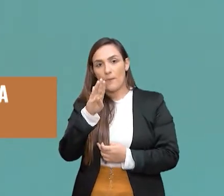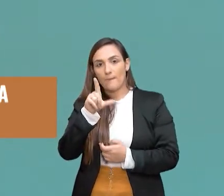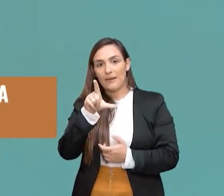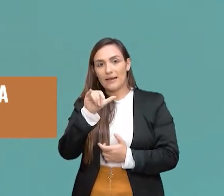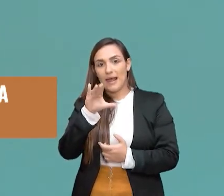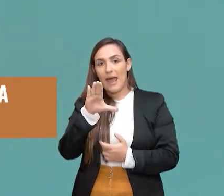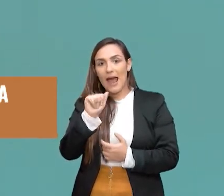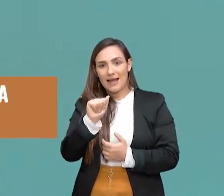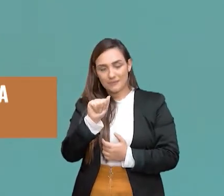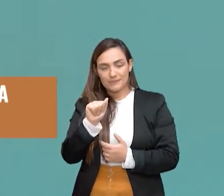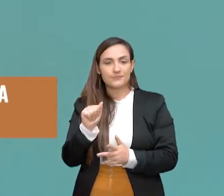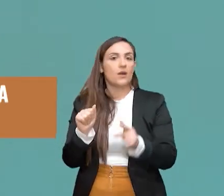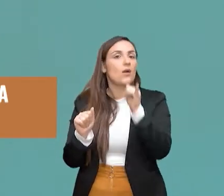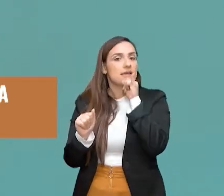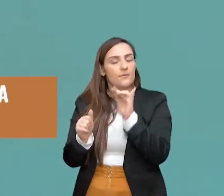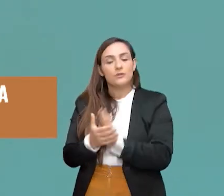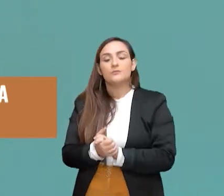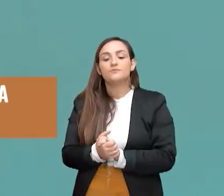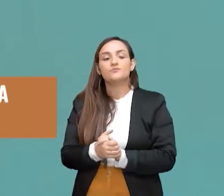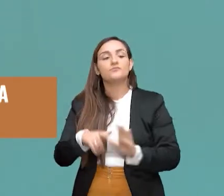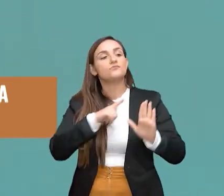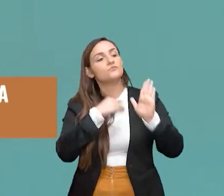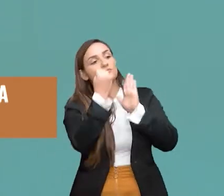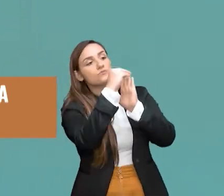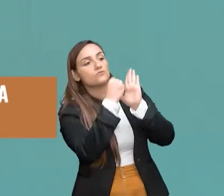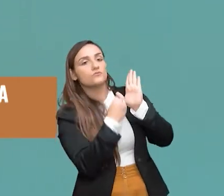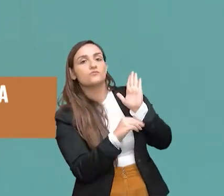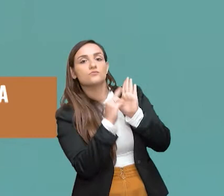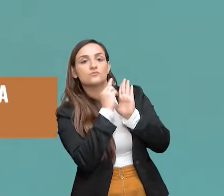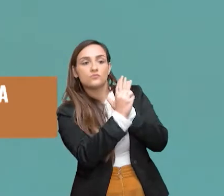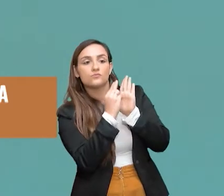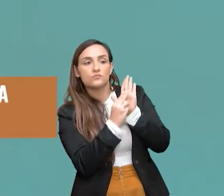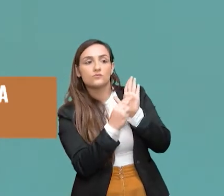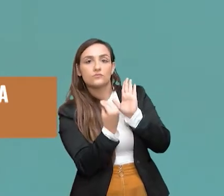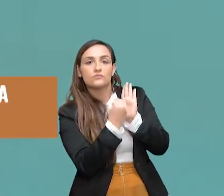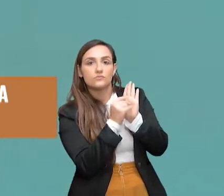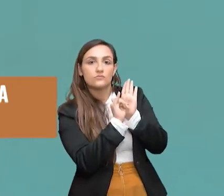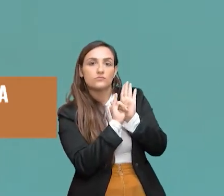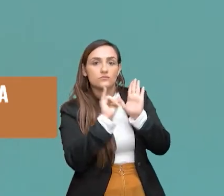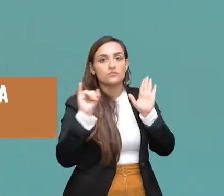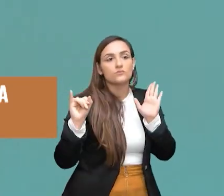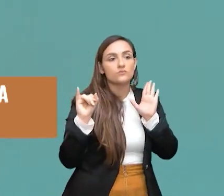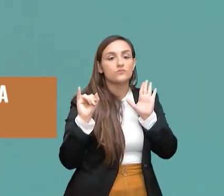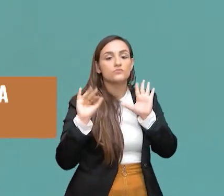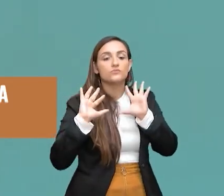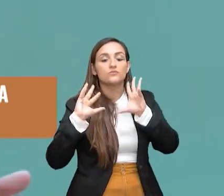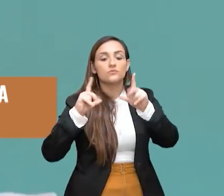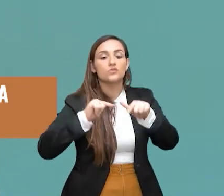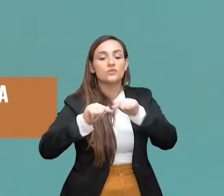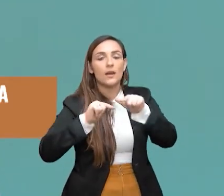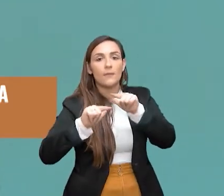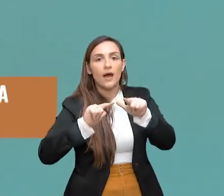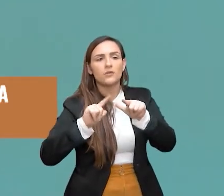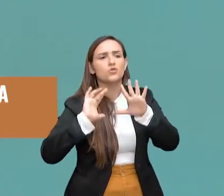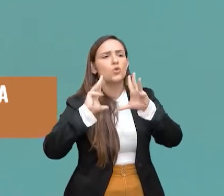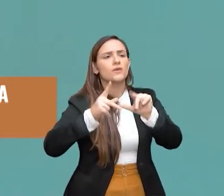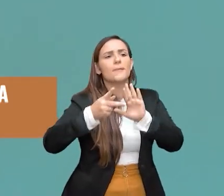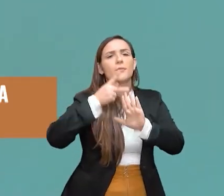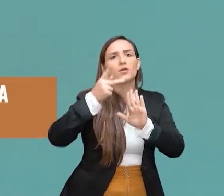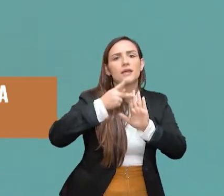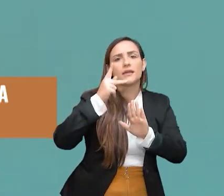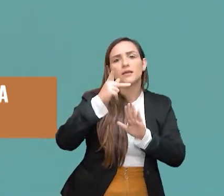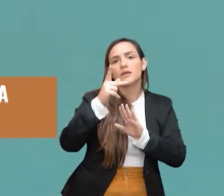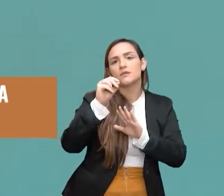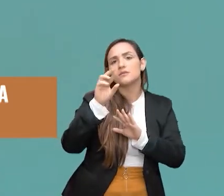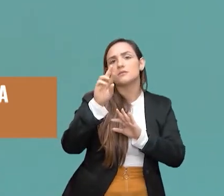no NAI essa função de numerar e de publicar o extrato no Diário Oficial de todas as